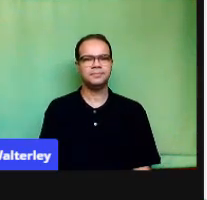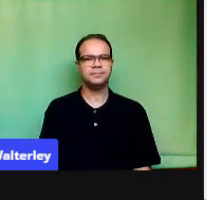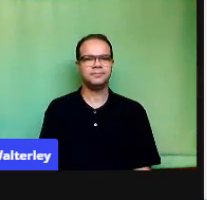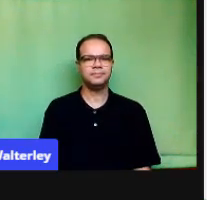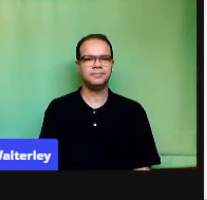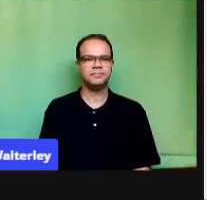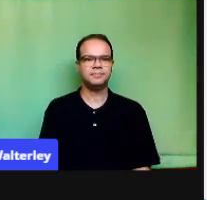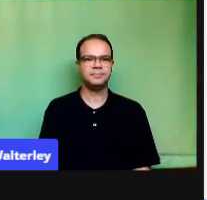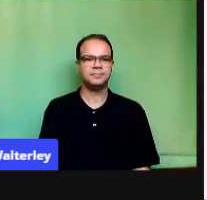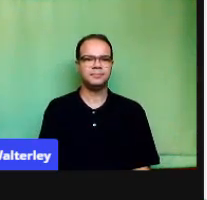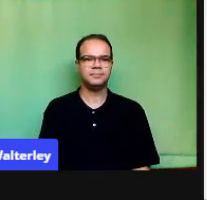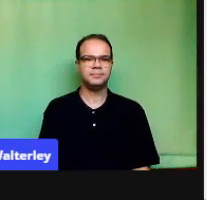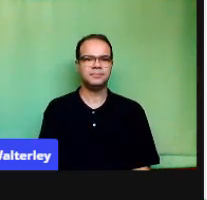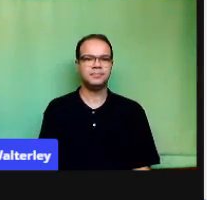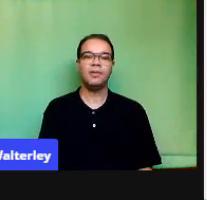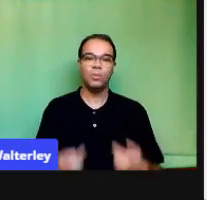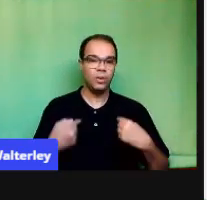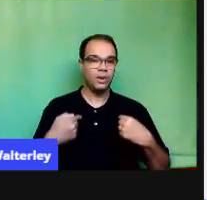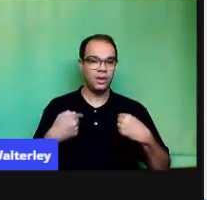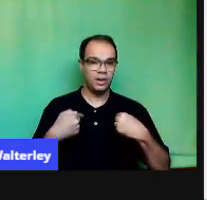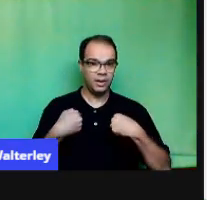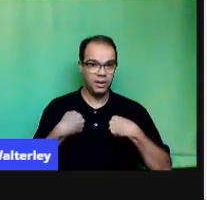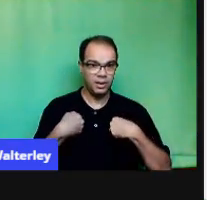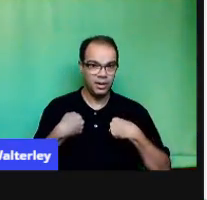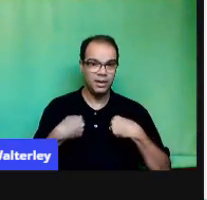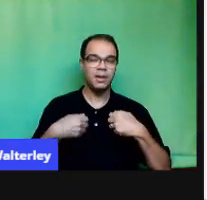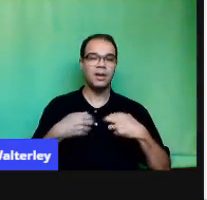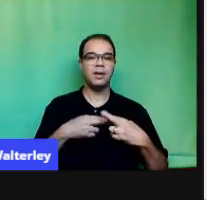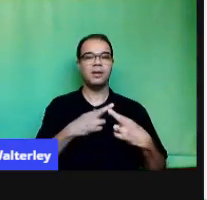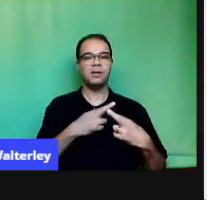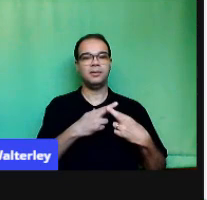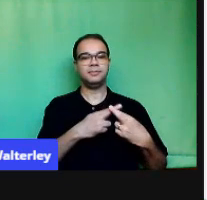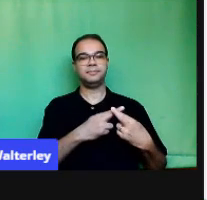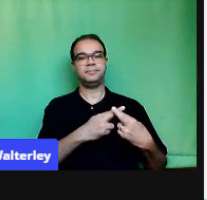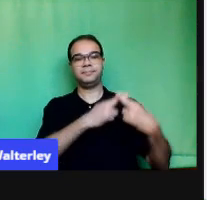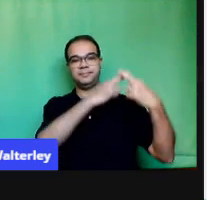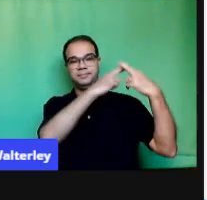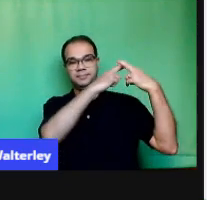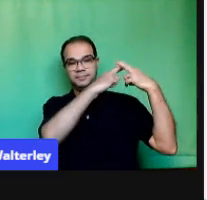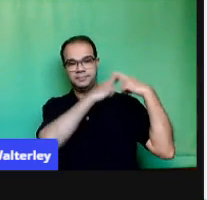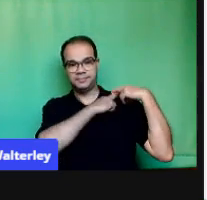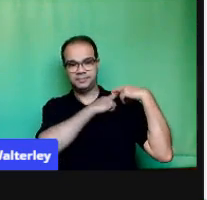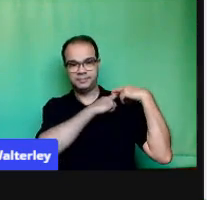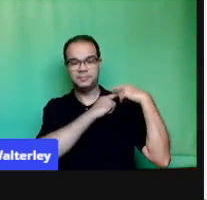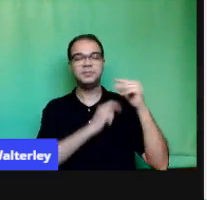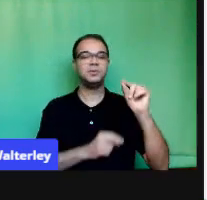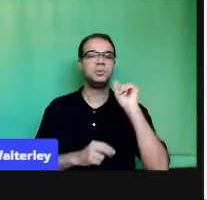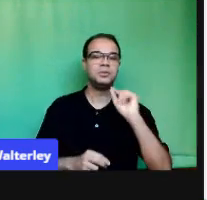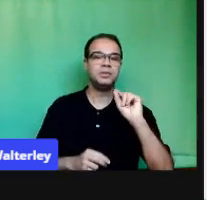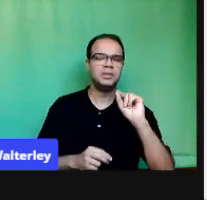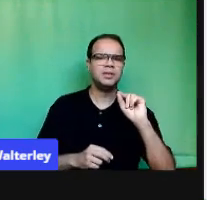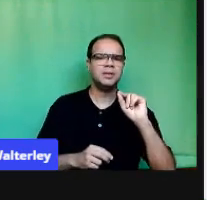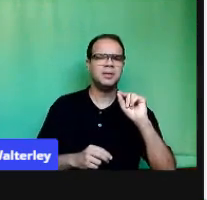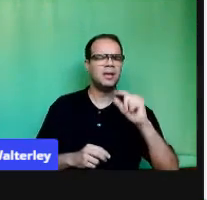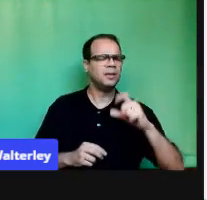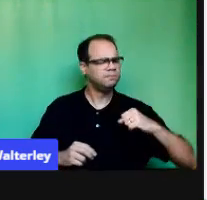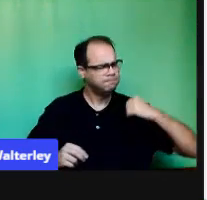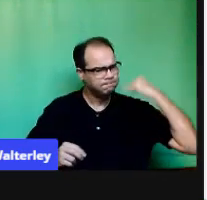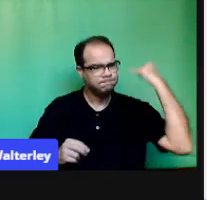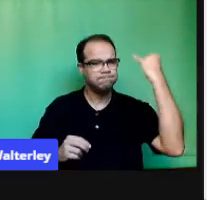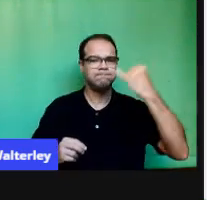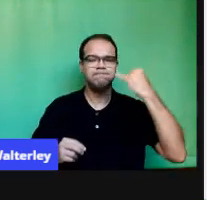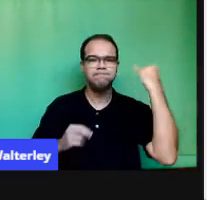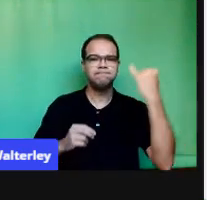ser humano, que é onde entra a nossa responsabilidade, seria garantir que o bem-estar seja